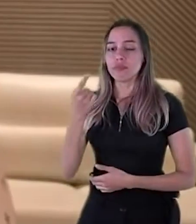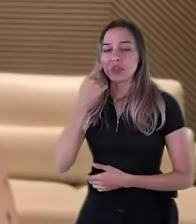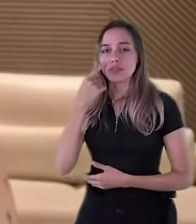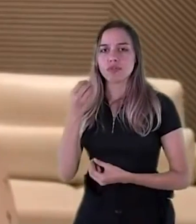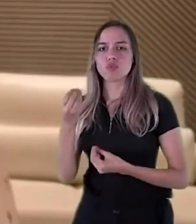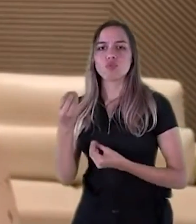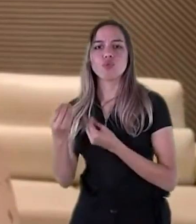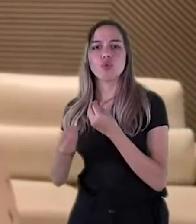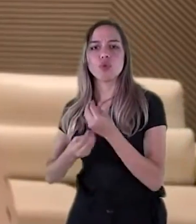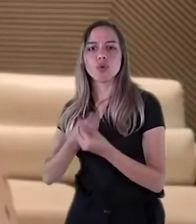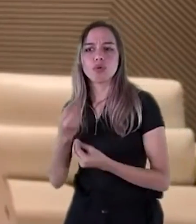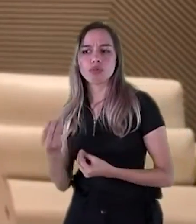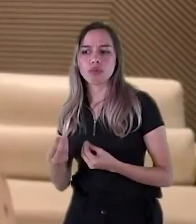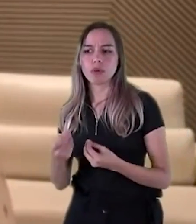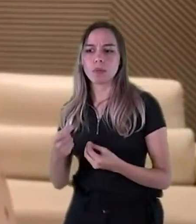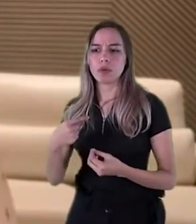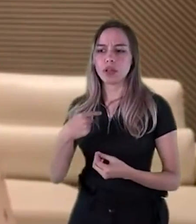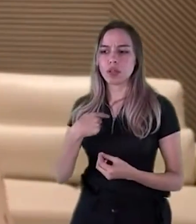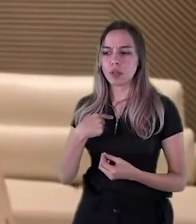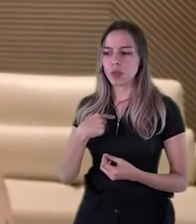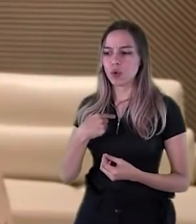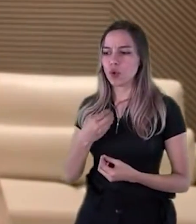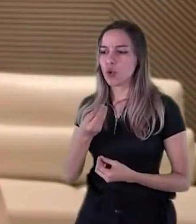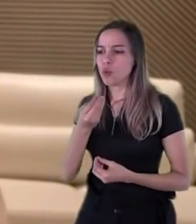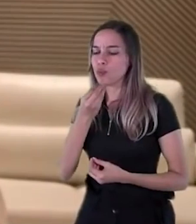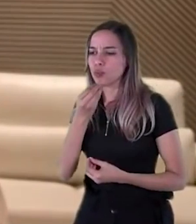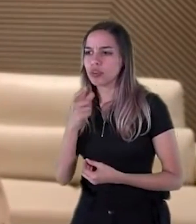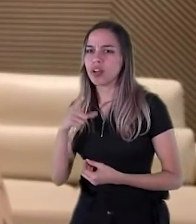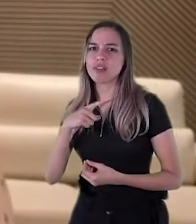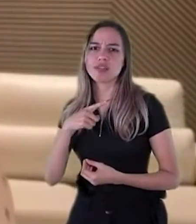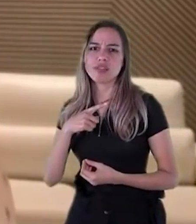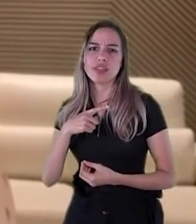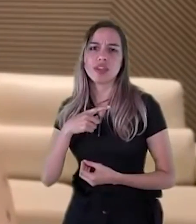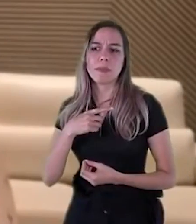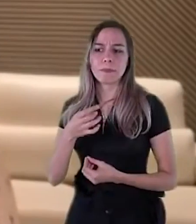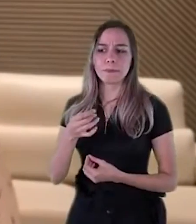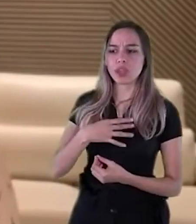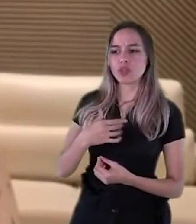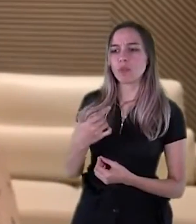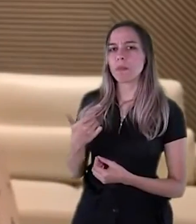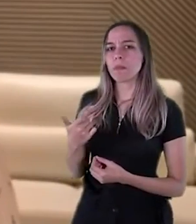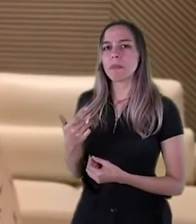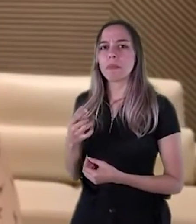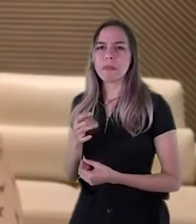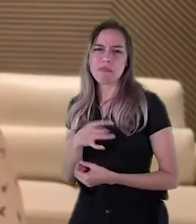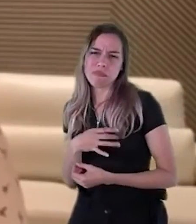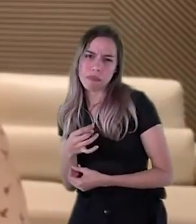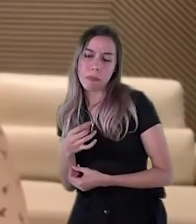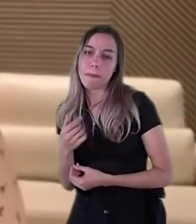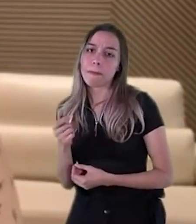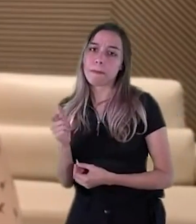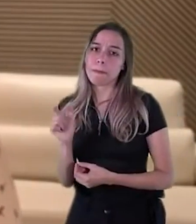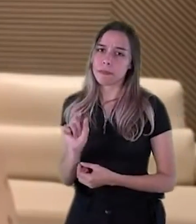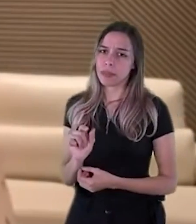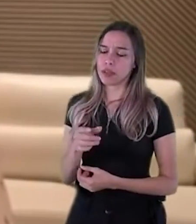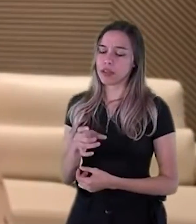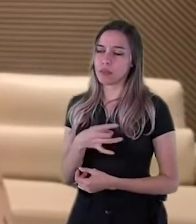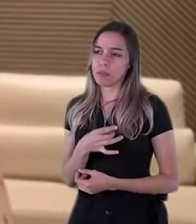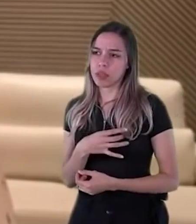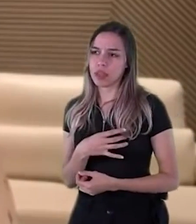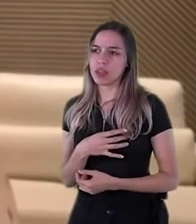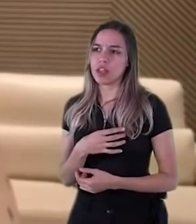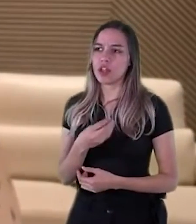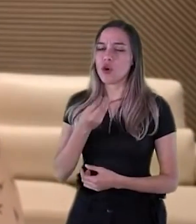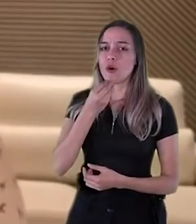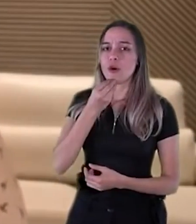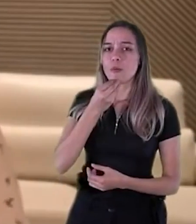medos contemporâneos. Talvez tivesse menos ingenuidade na minha abordagem. Eu, quando enfrentei o